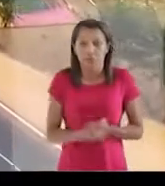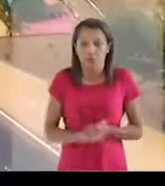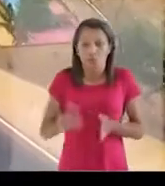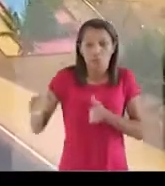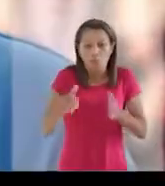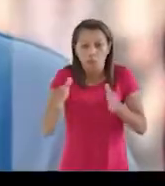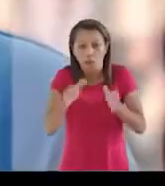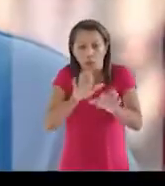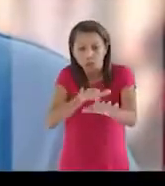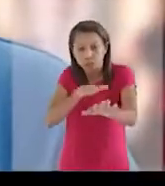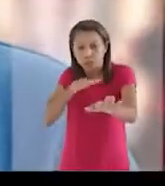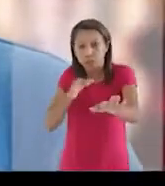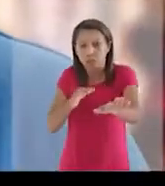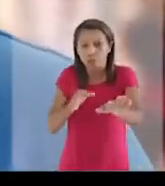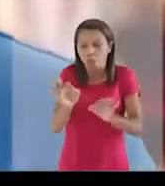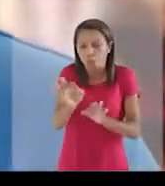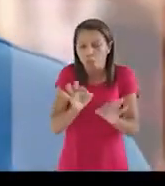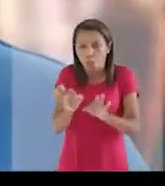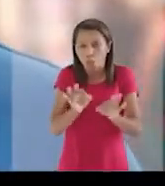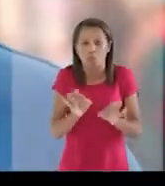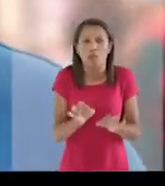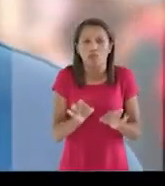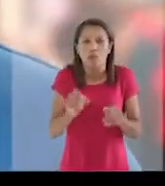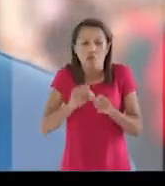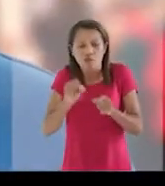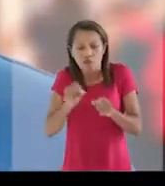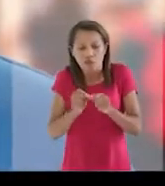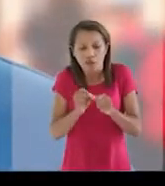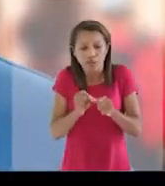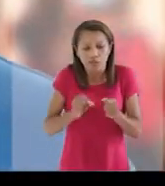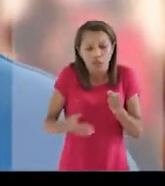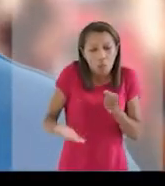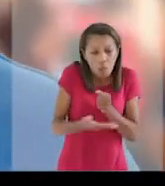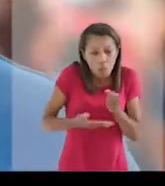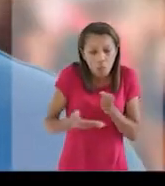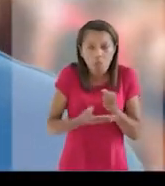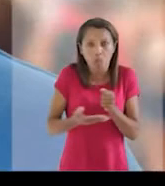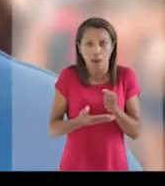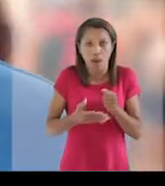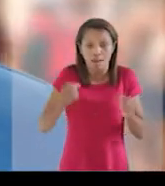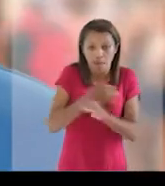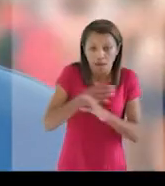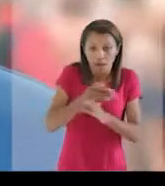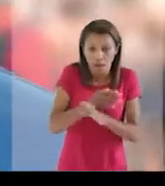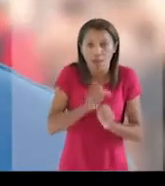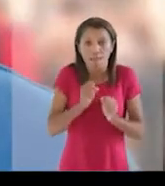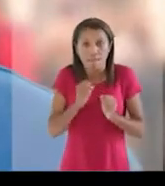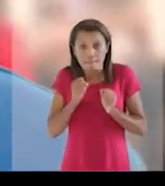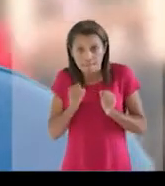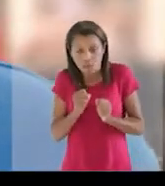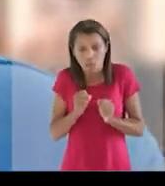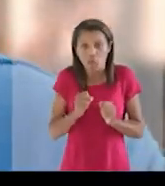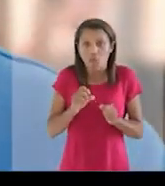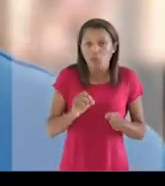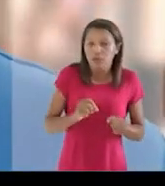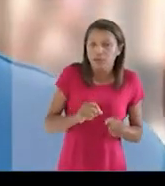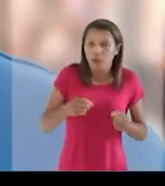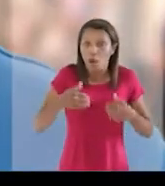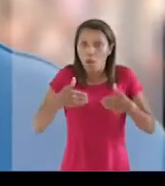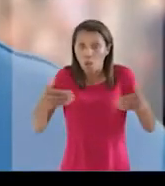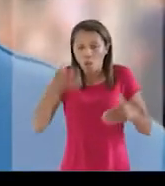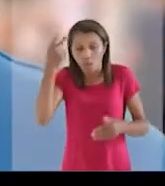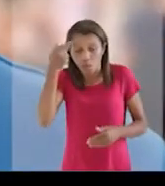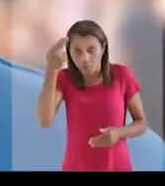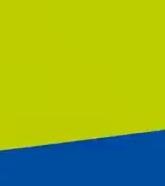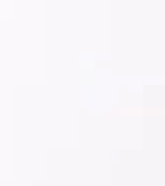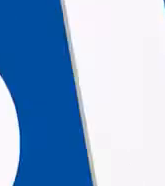engarrafamentos, enfim, vamos fazer a coisa básica, para que a cidade possa continuar funcionando normalmente e preserve as obras e melhorias que São Luís